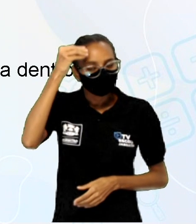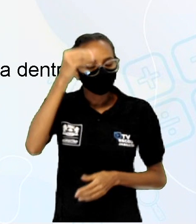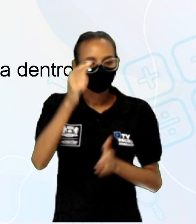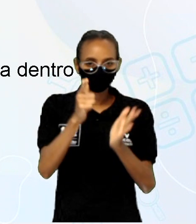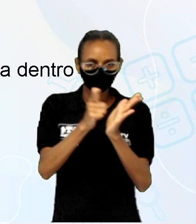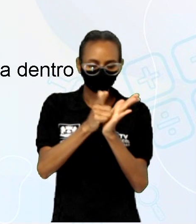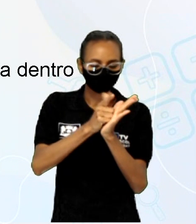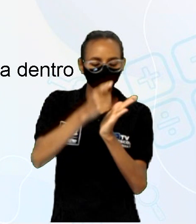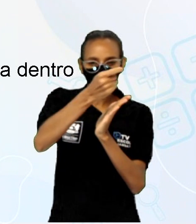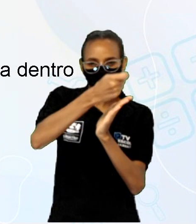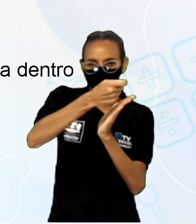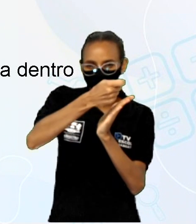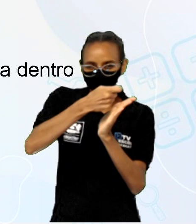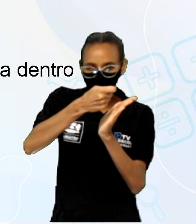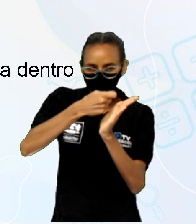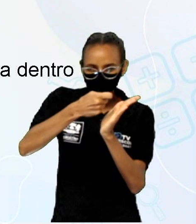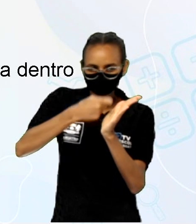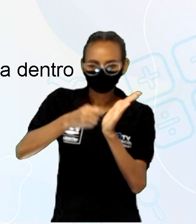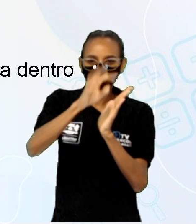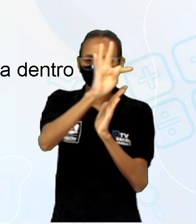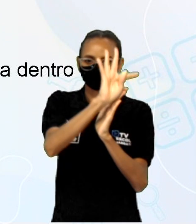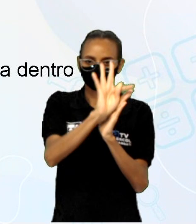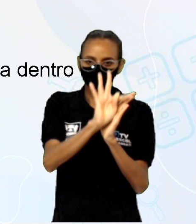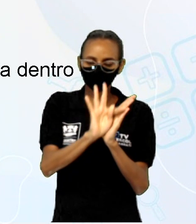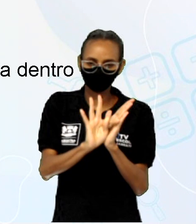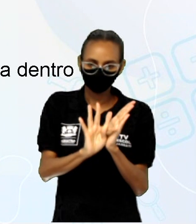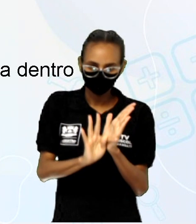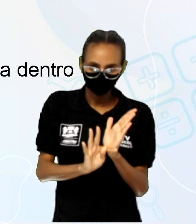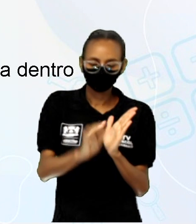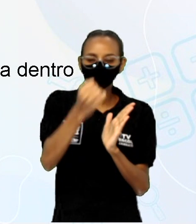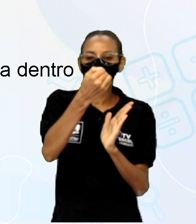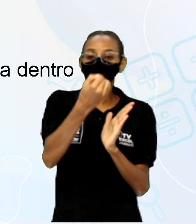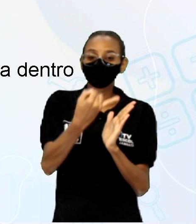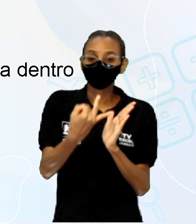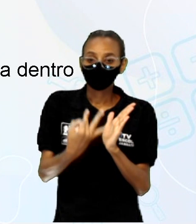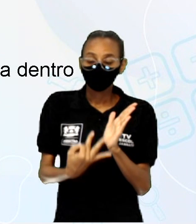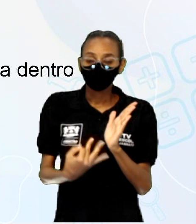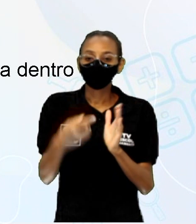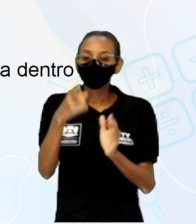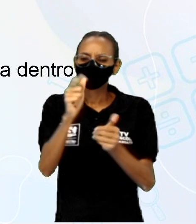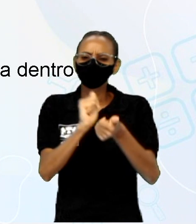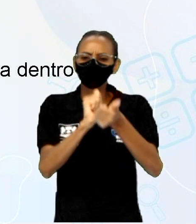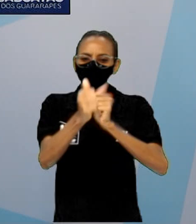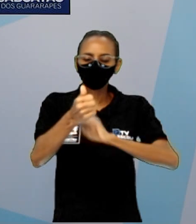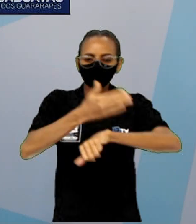gente, coloca lá um texto dizendo como é que foi a prática desses esportes de marca